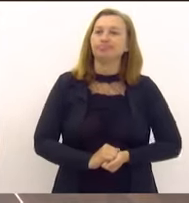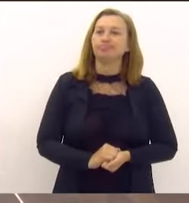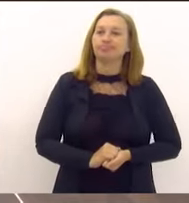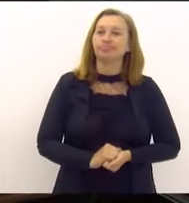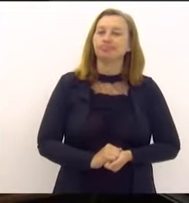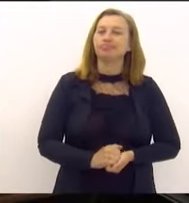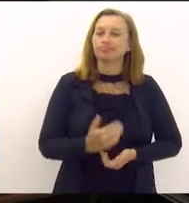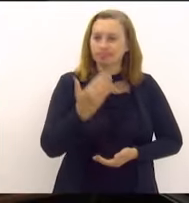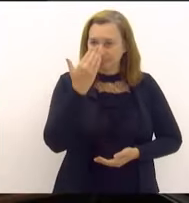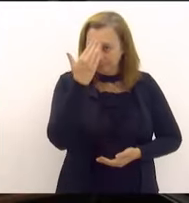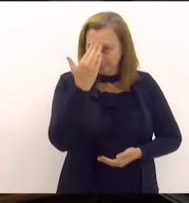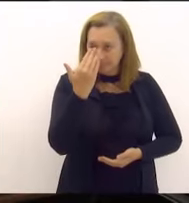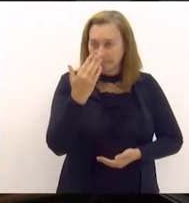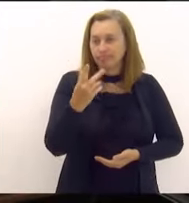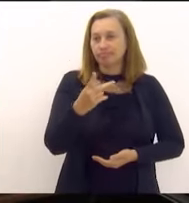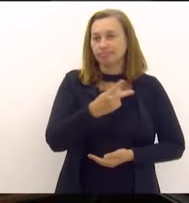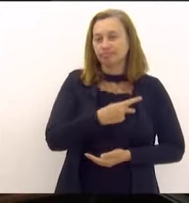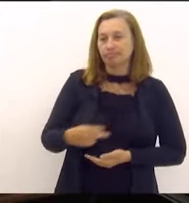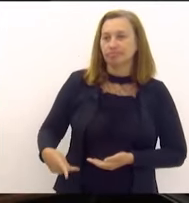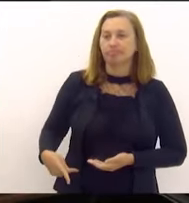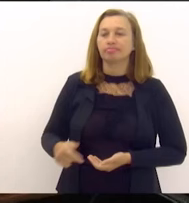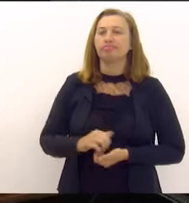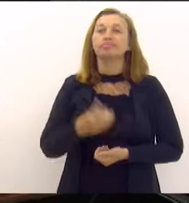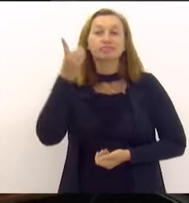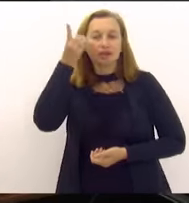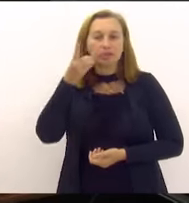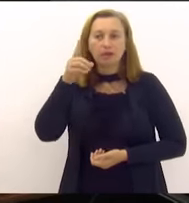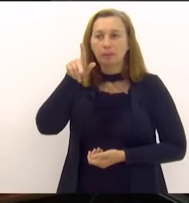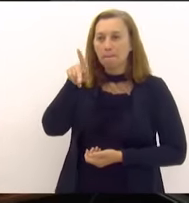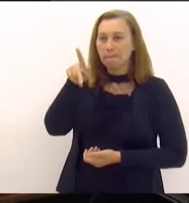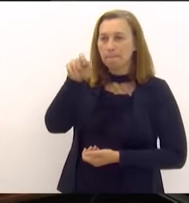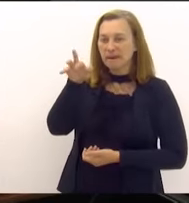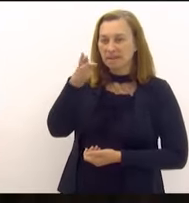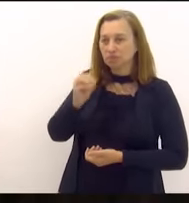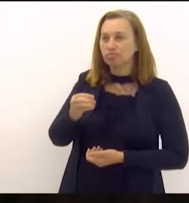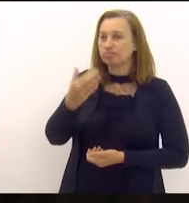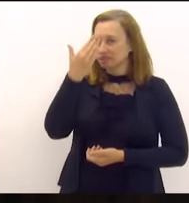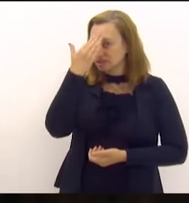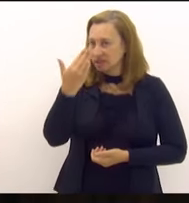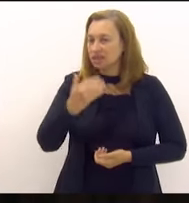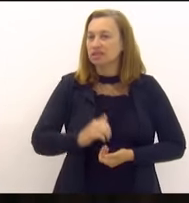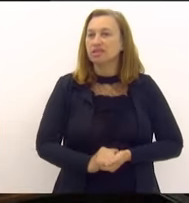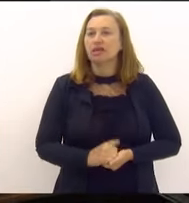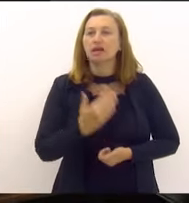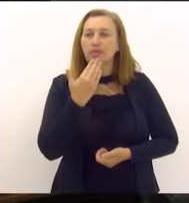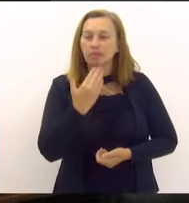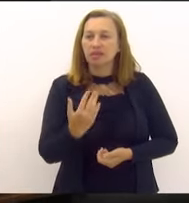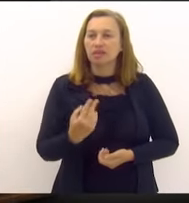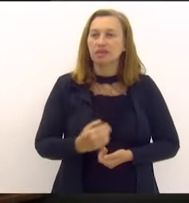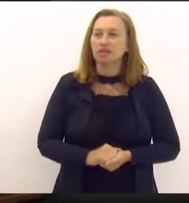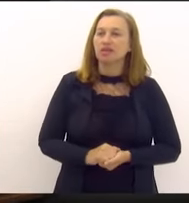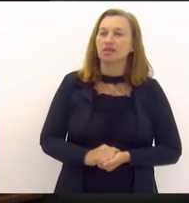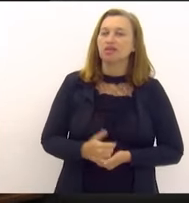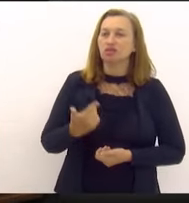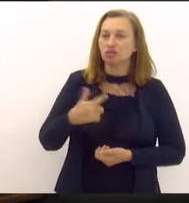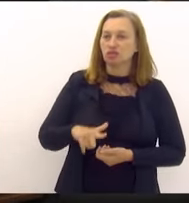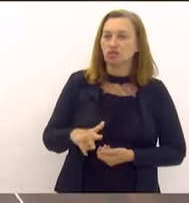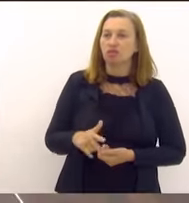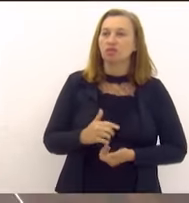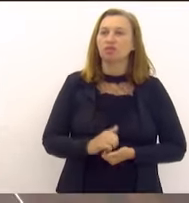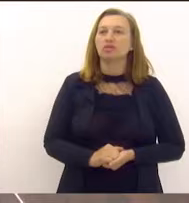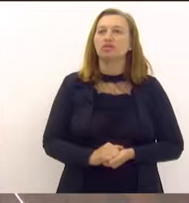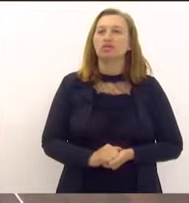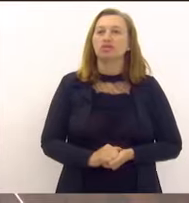A presidência defere o pedido de Vossa Excelência. Deputado Pedro, por favor. Presidente, quero agradecer aqui e pedir a colaboração novamente dos nossos pares,